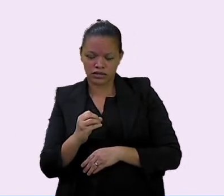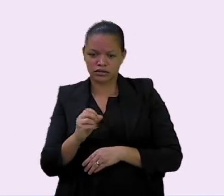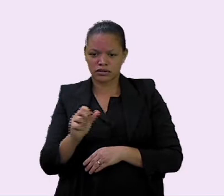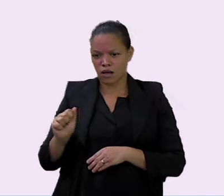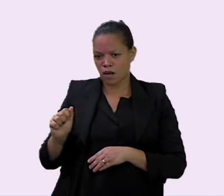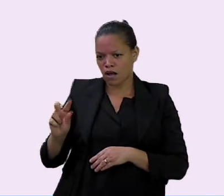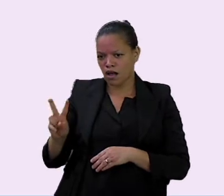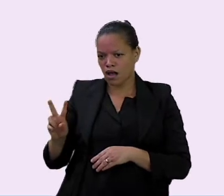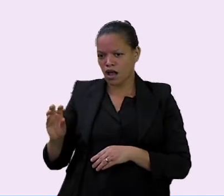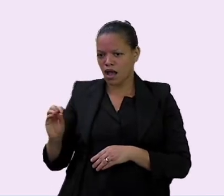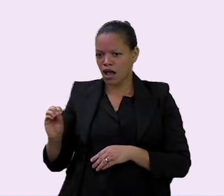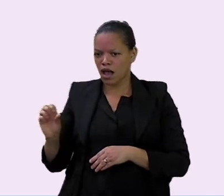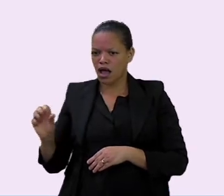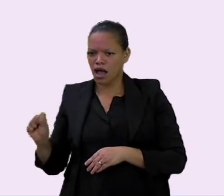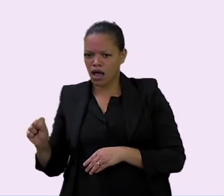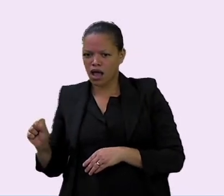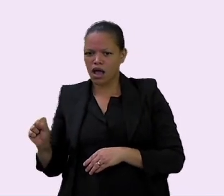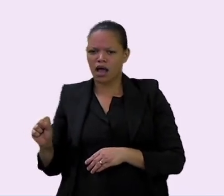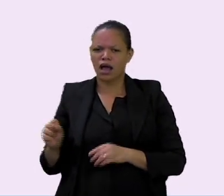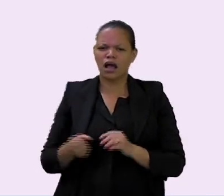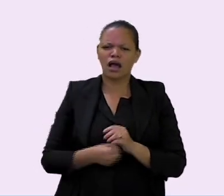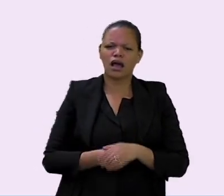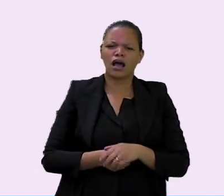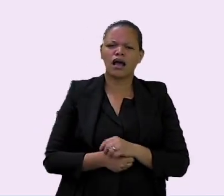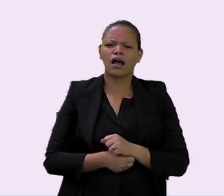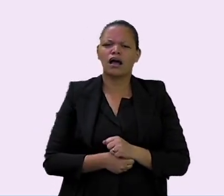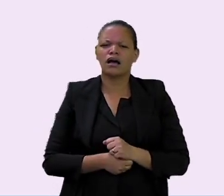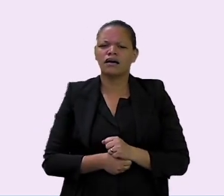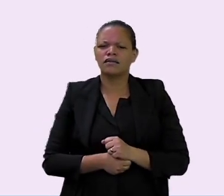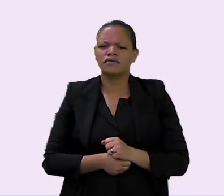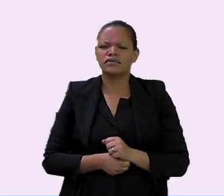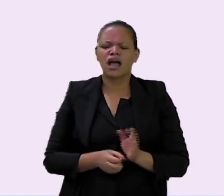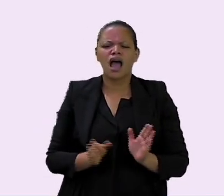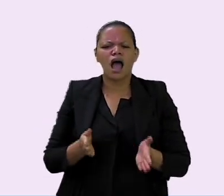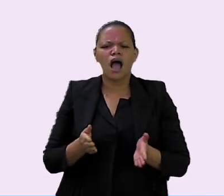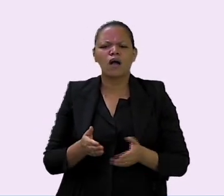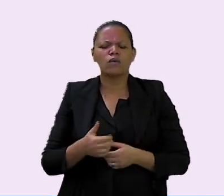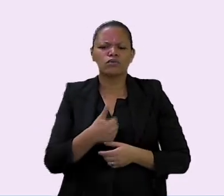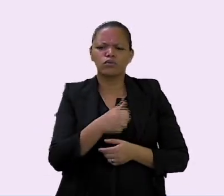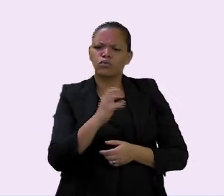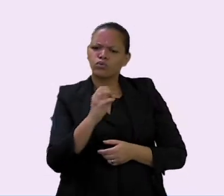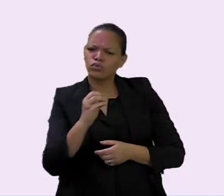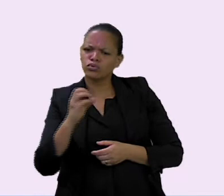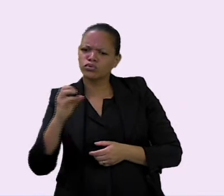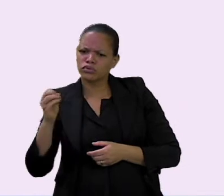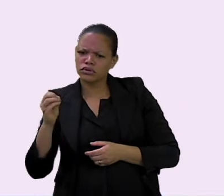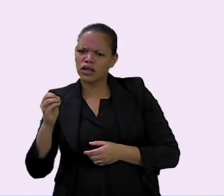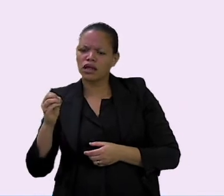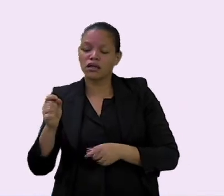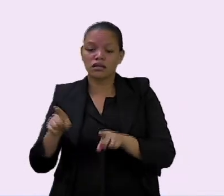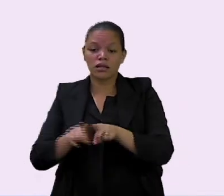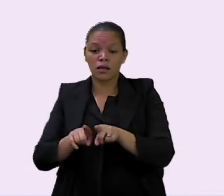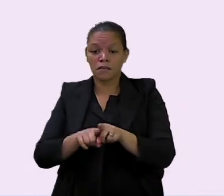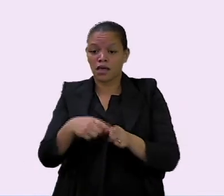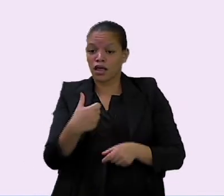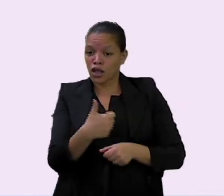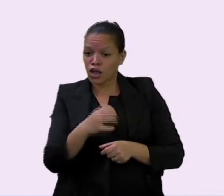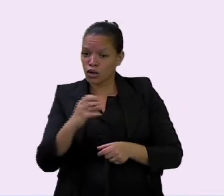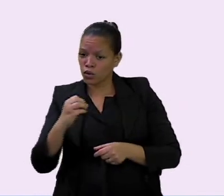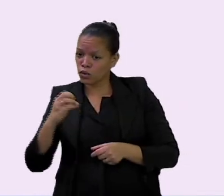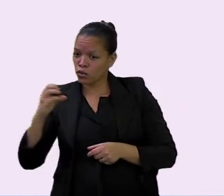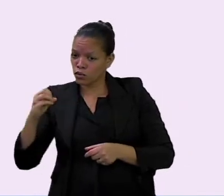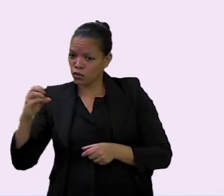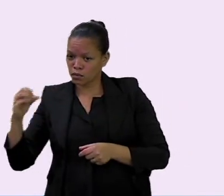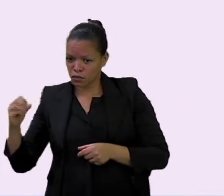1 13avos. Agora, chegou no 100 e no 1000, nós vamos ler